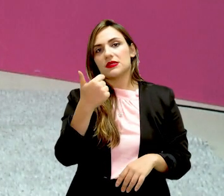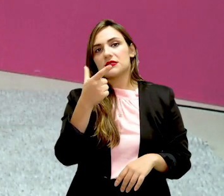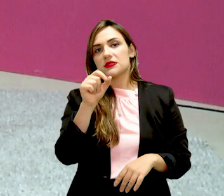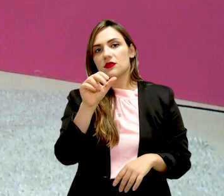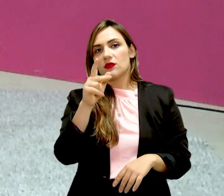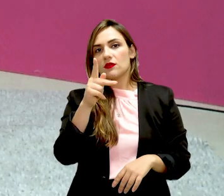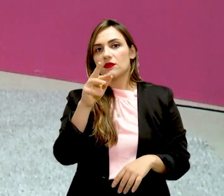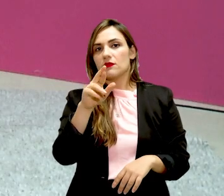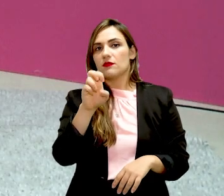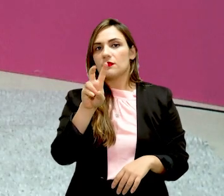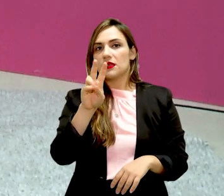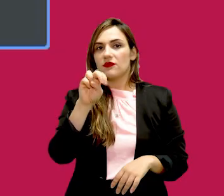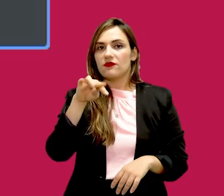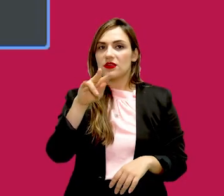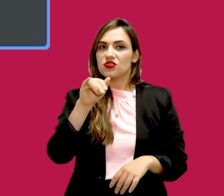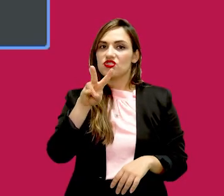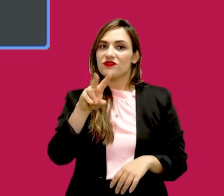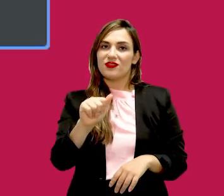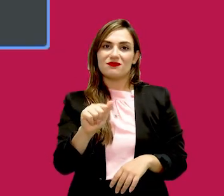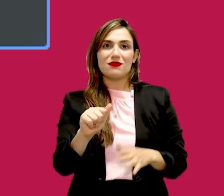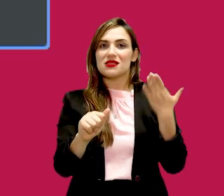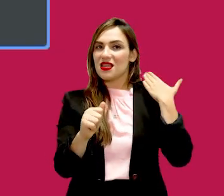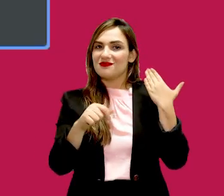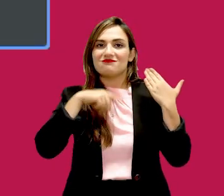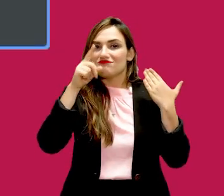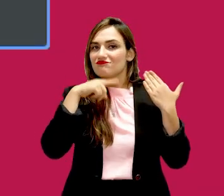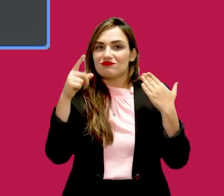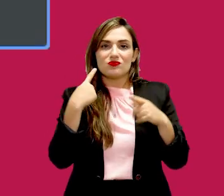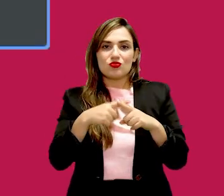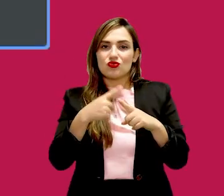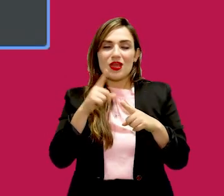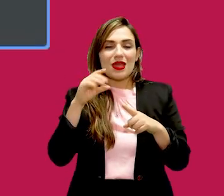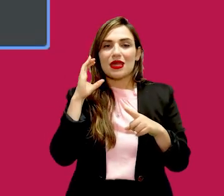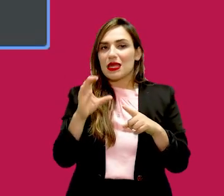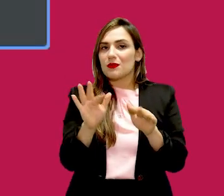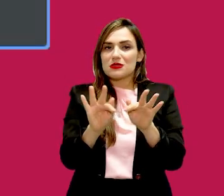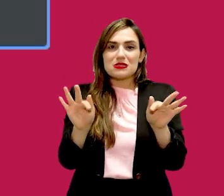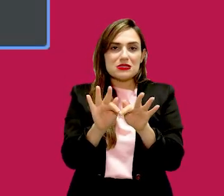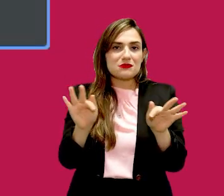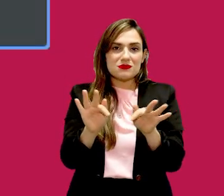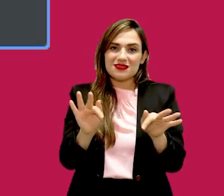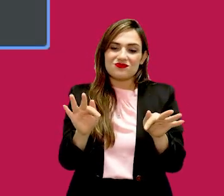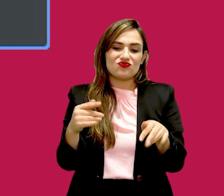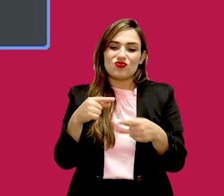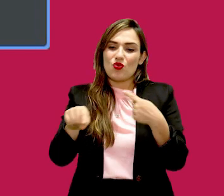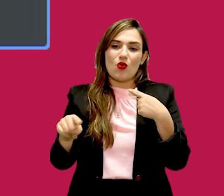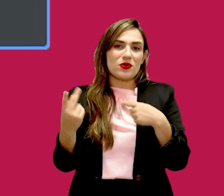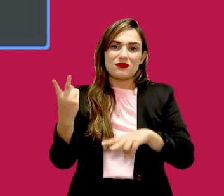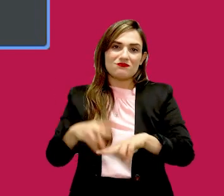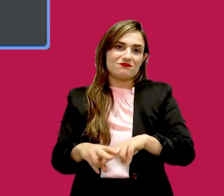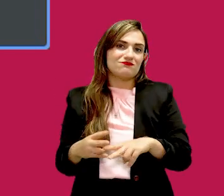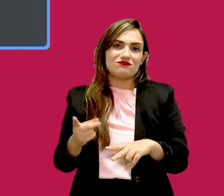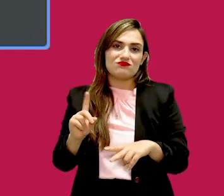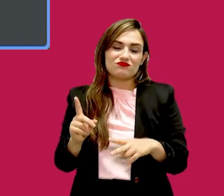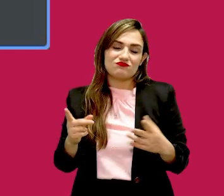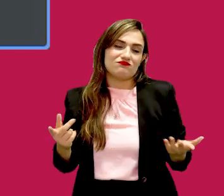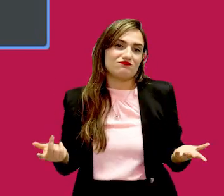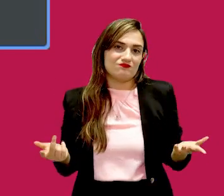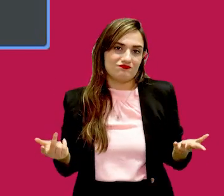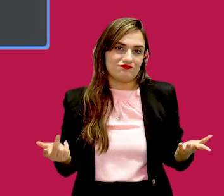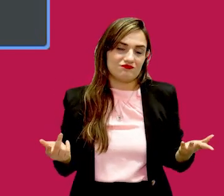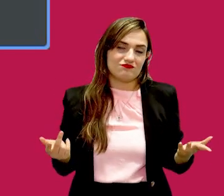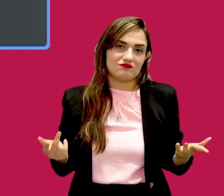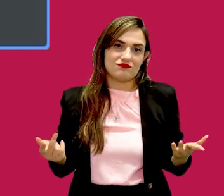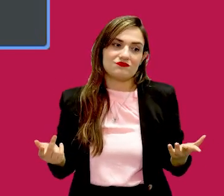antes era difícil por fato de se tratar de um crime de contravenção penal, de um fato que era contravenção penal, não era visto como um